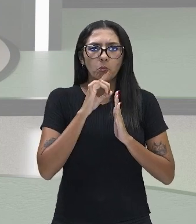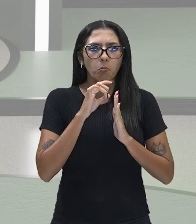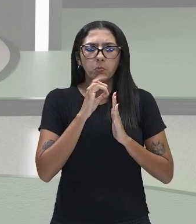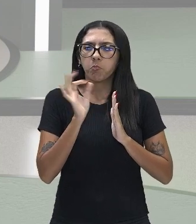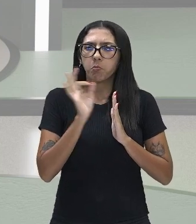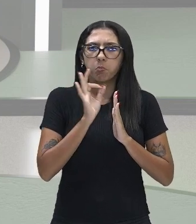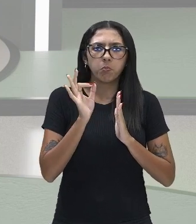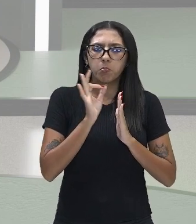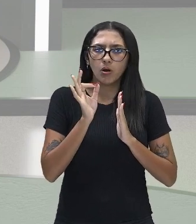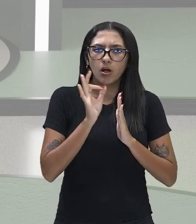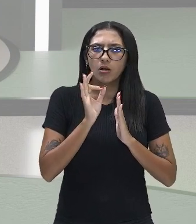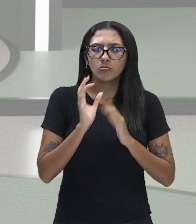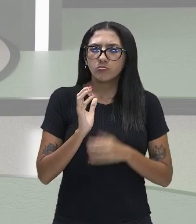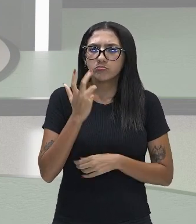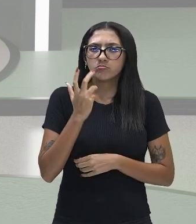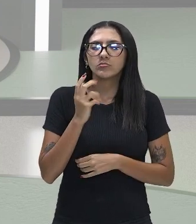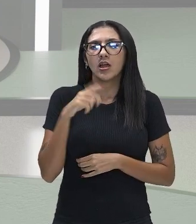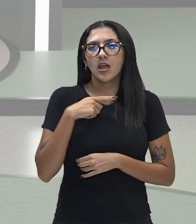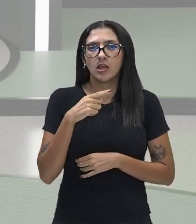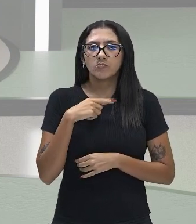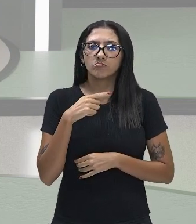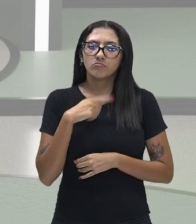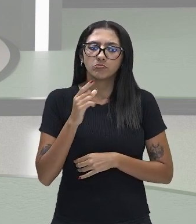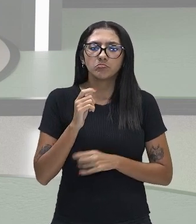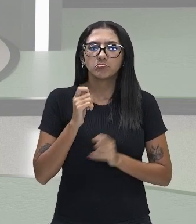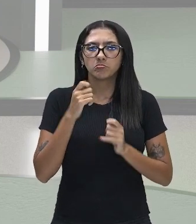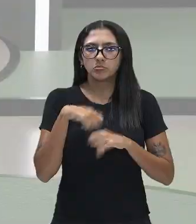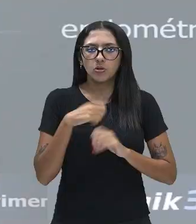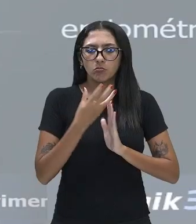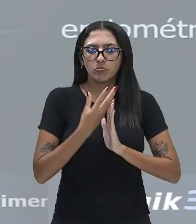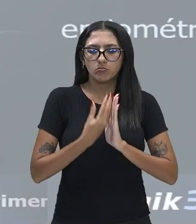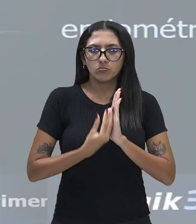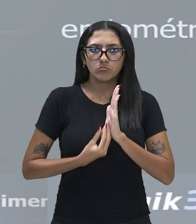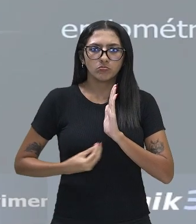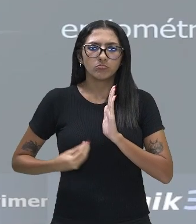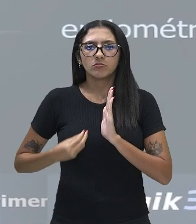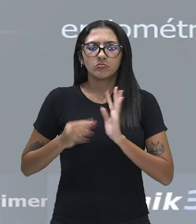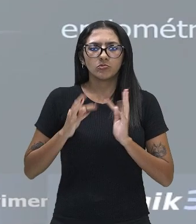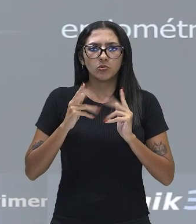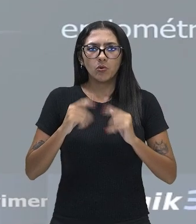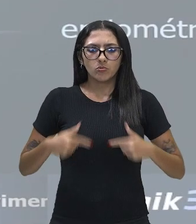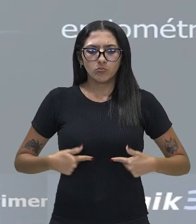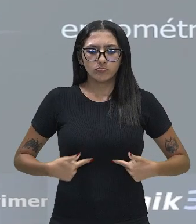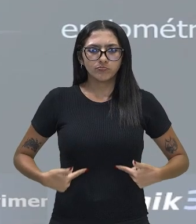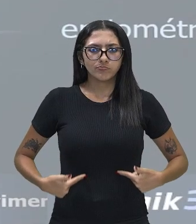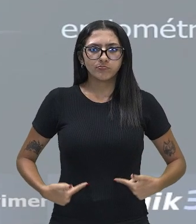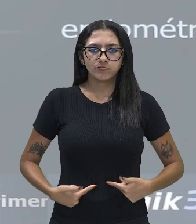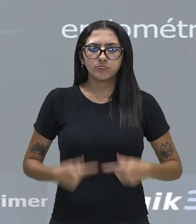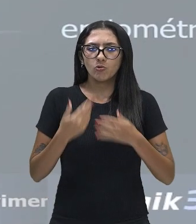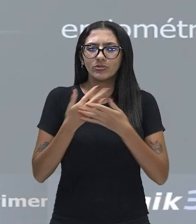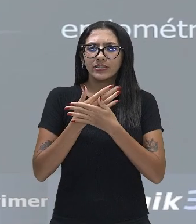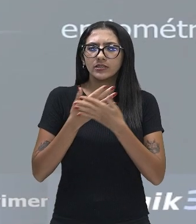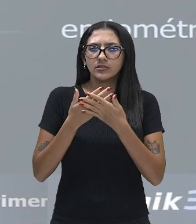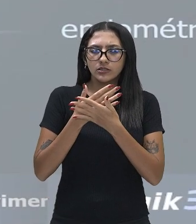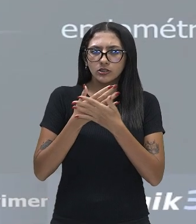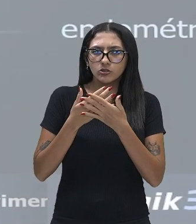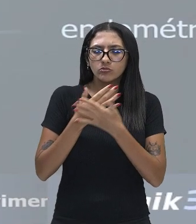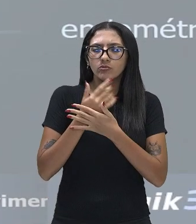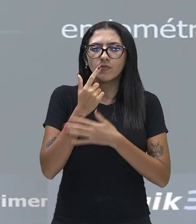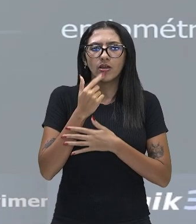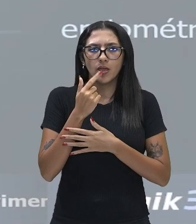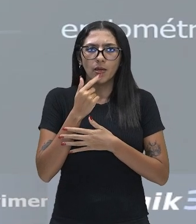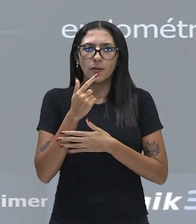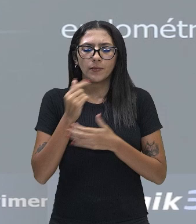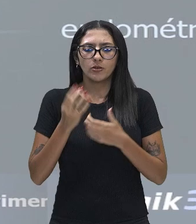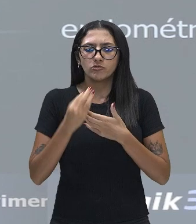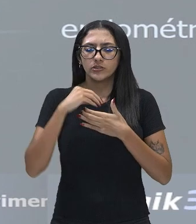fecundação, ele vai ser descartado juntamente com todo o endométrio que está aqui dentro do